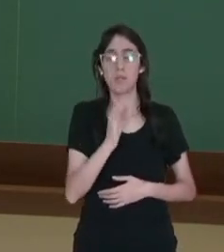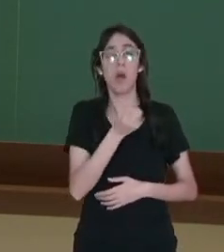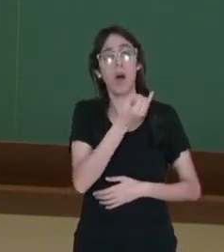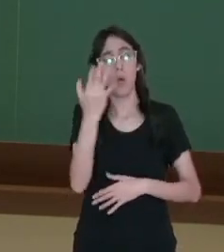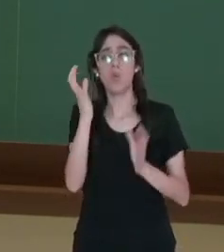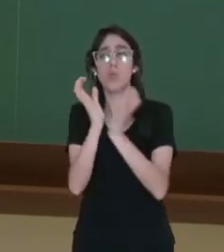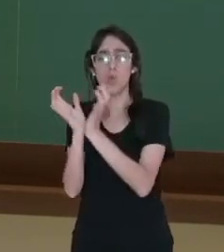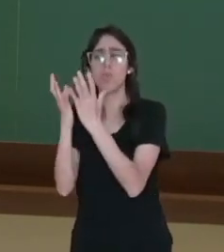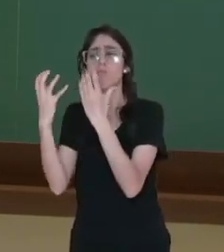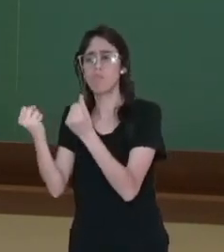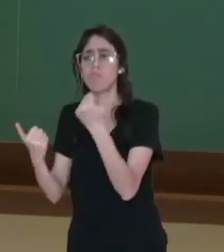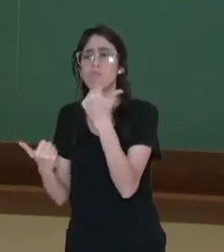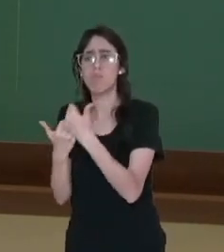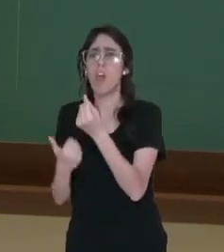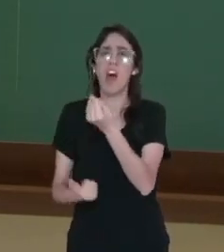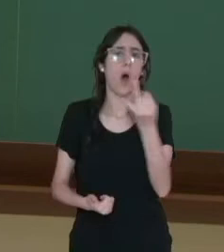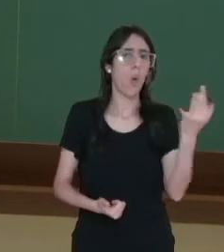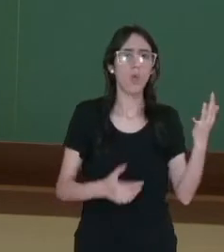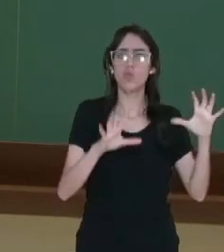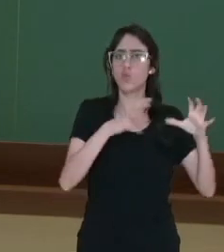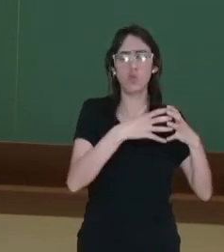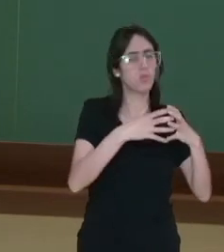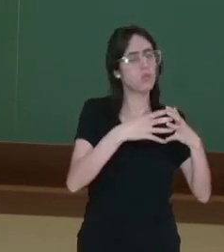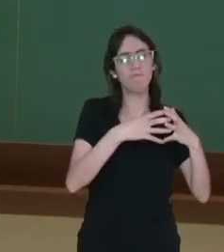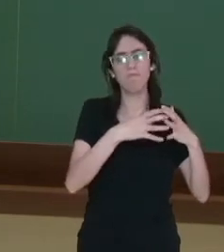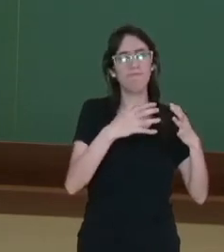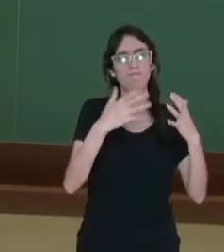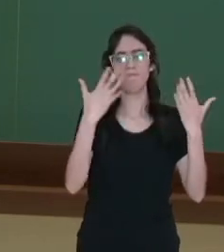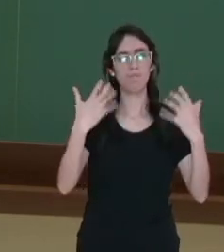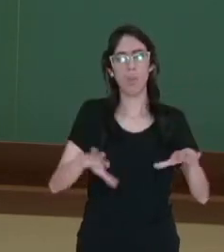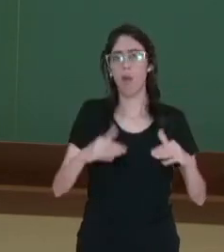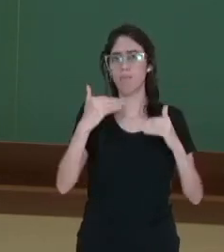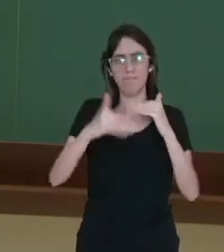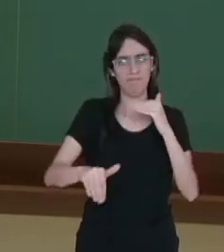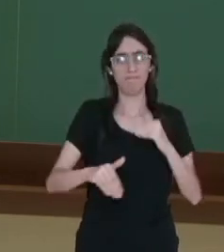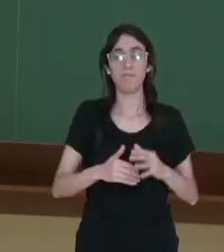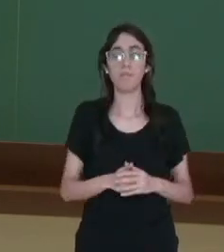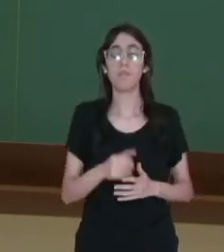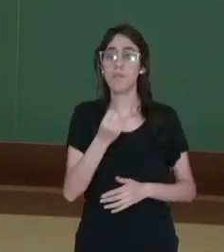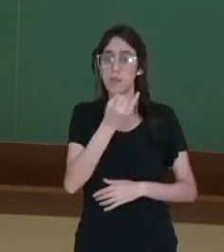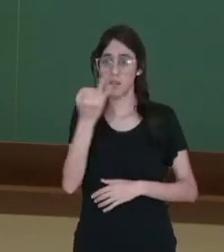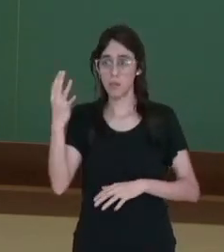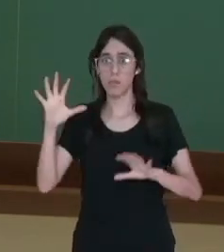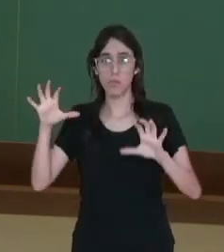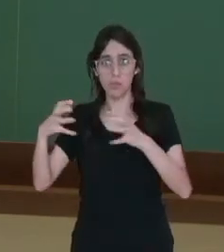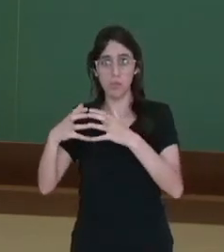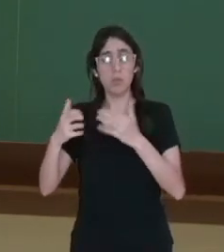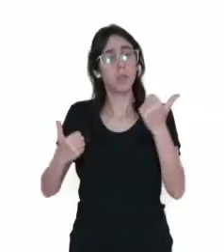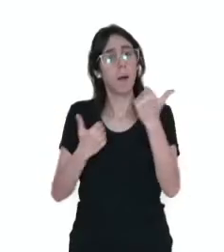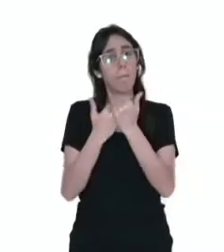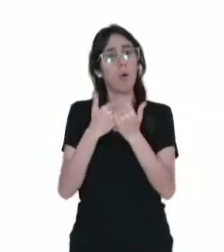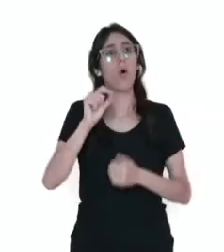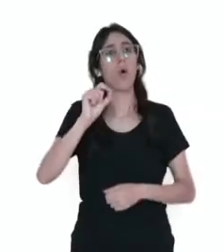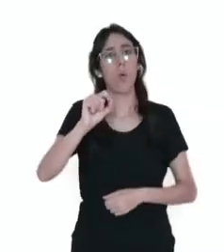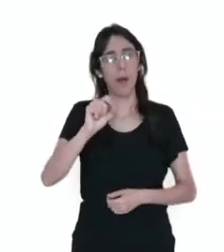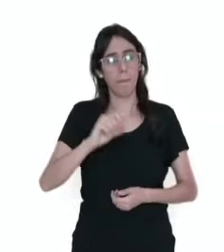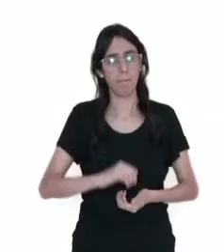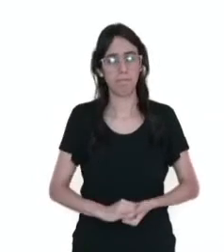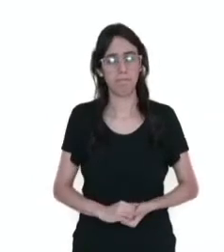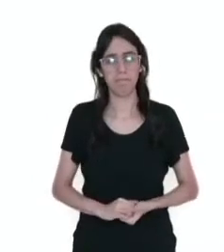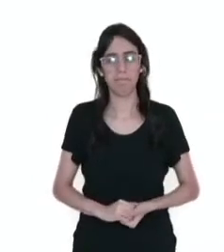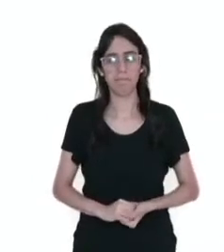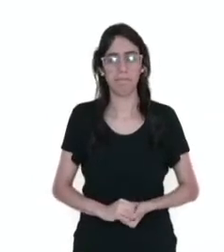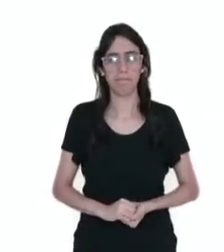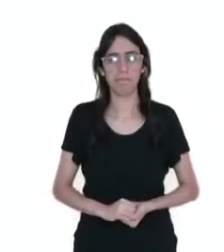favoráveis e grupos contrários. Os grupos favoráveis defendiam algumas ideias, como por exemplo, o dinheiro